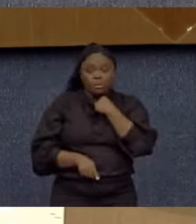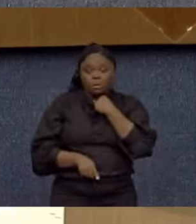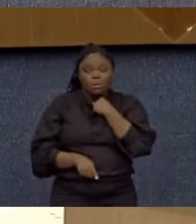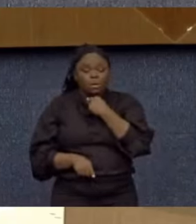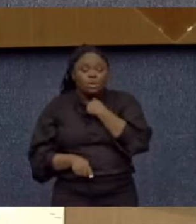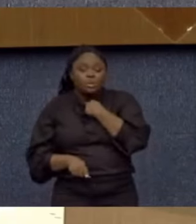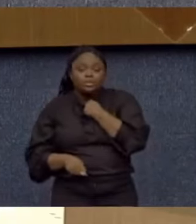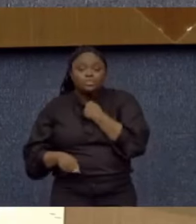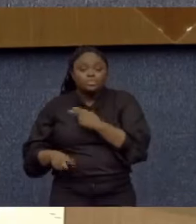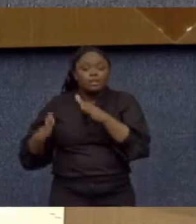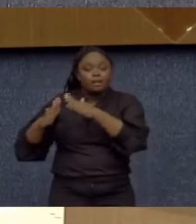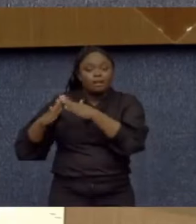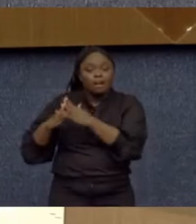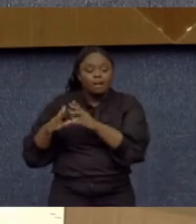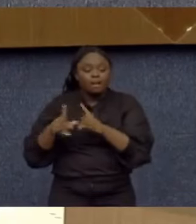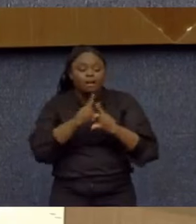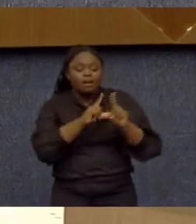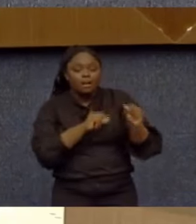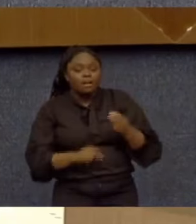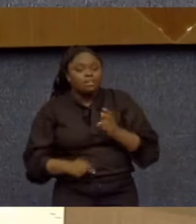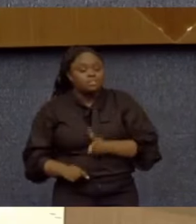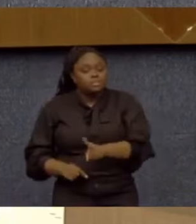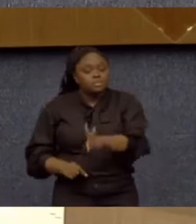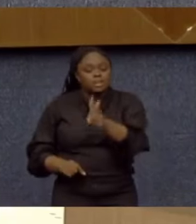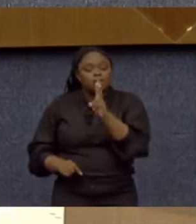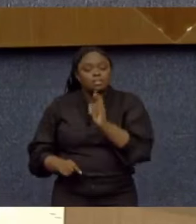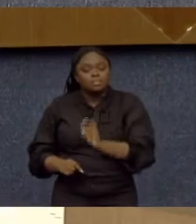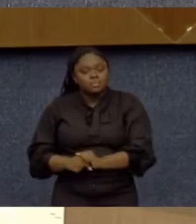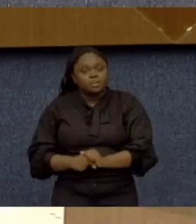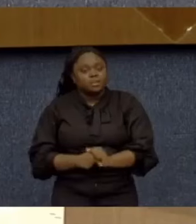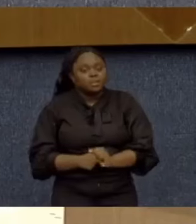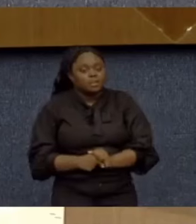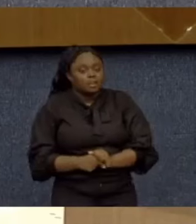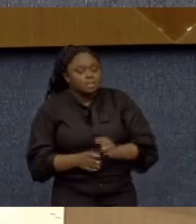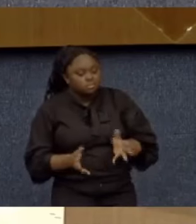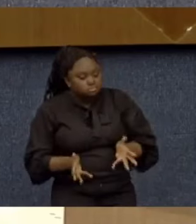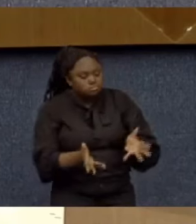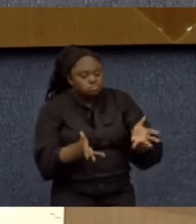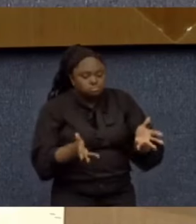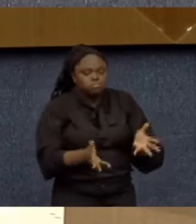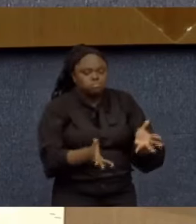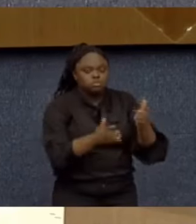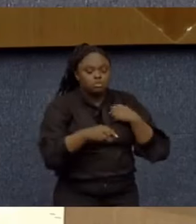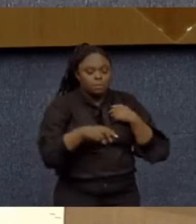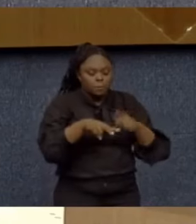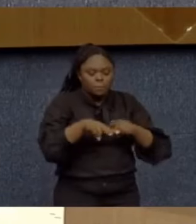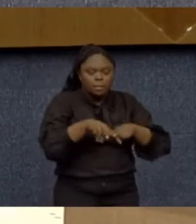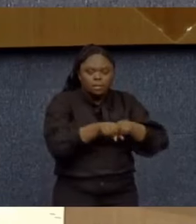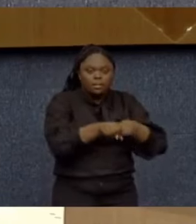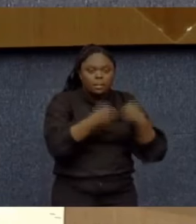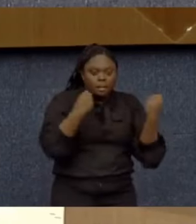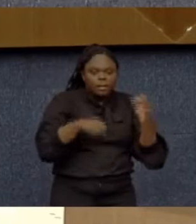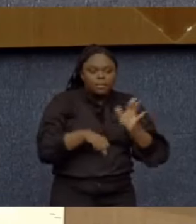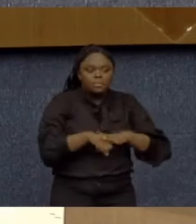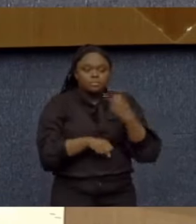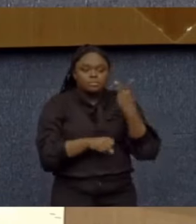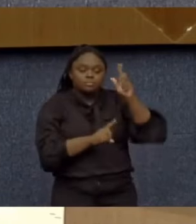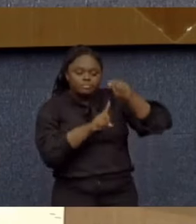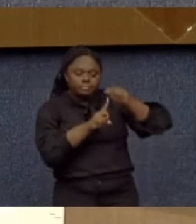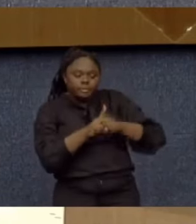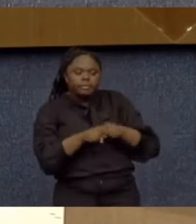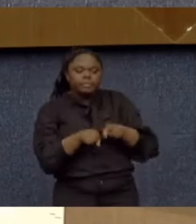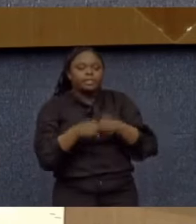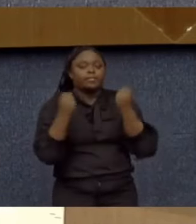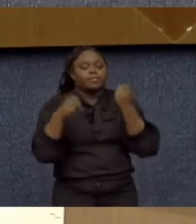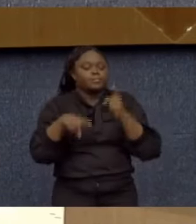casa. O medo, toda vez que eu vou sair, ele me empurra para eu quebrar mais uma perna e ficar 2 meses de perna quebrada, mas